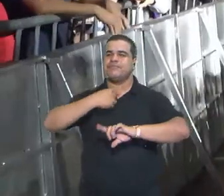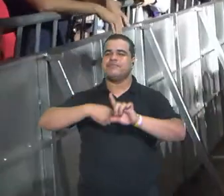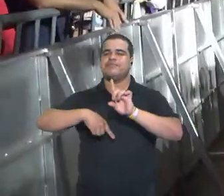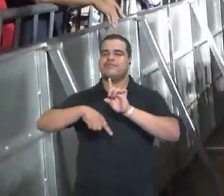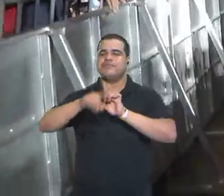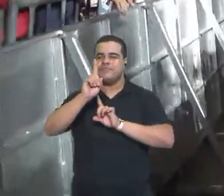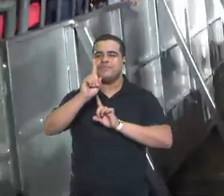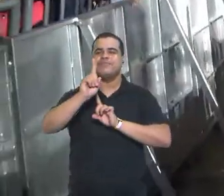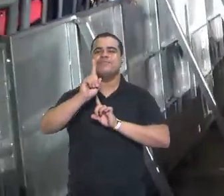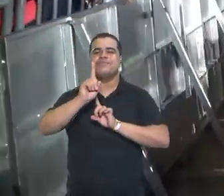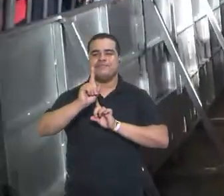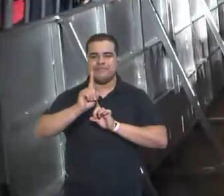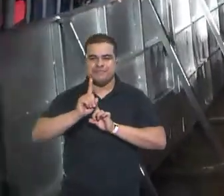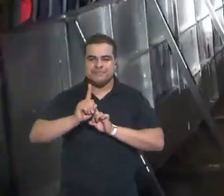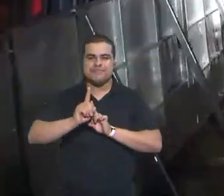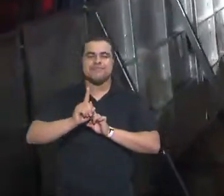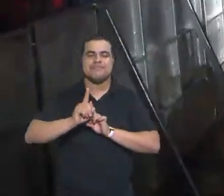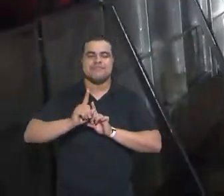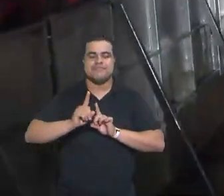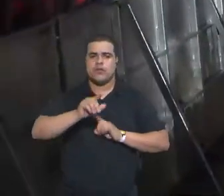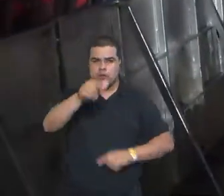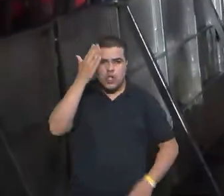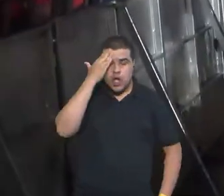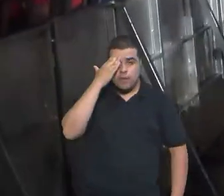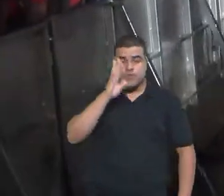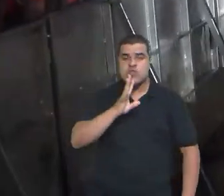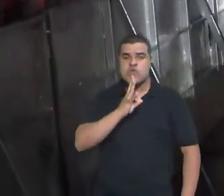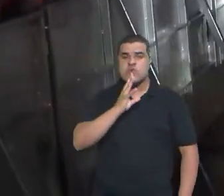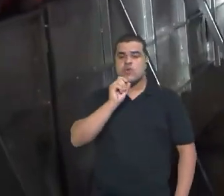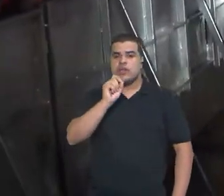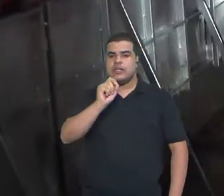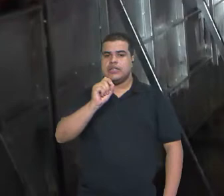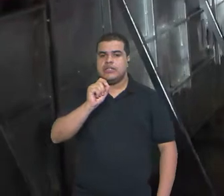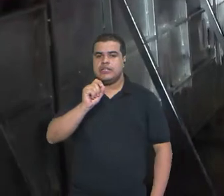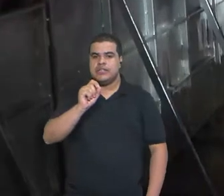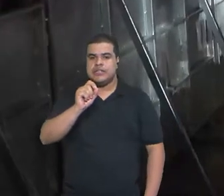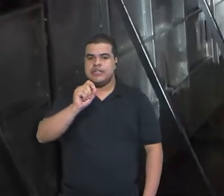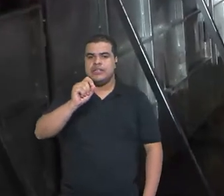ressuscita-me eu quero ver se vocês conhece essa não